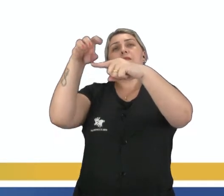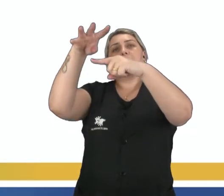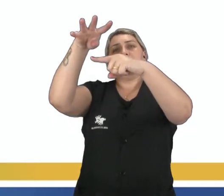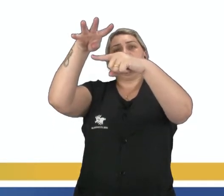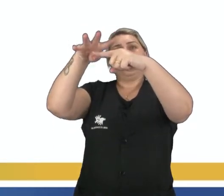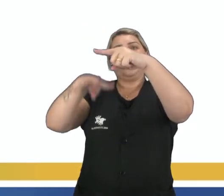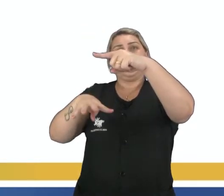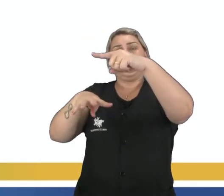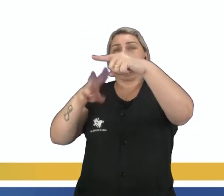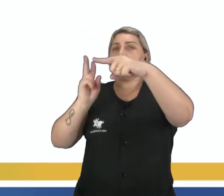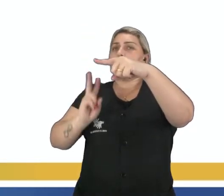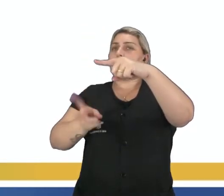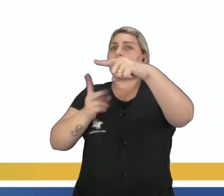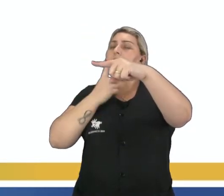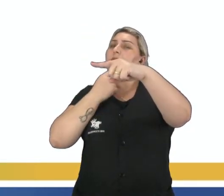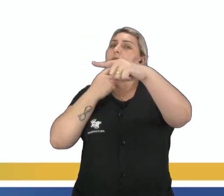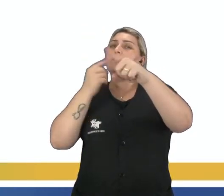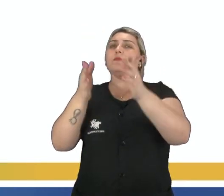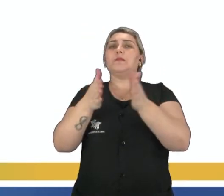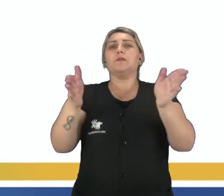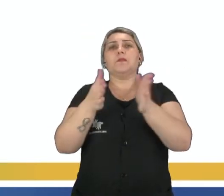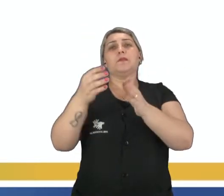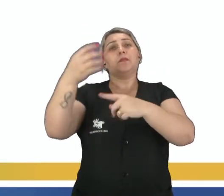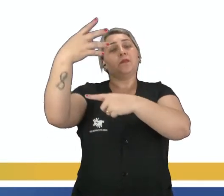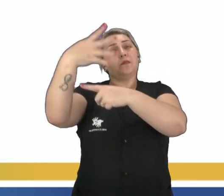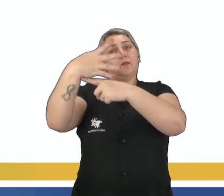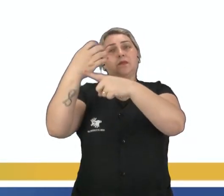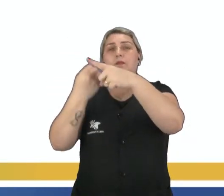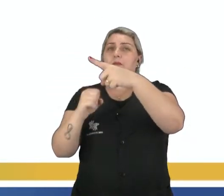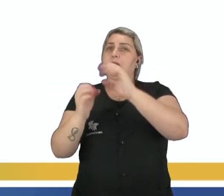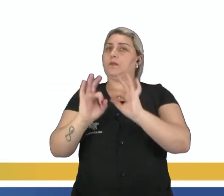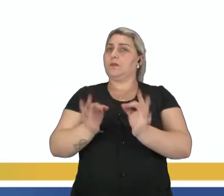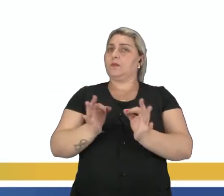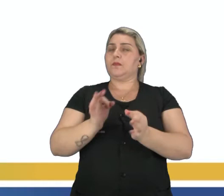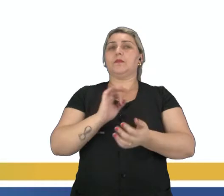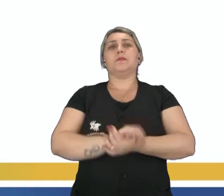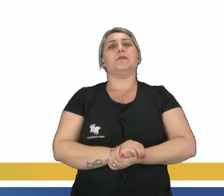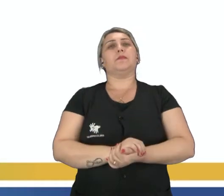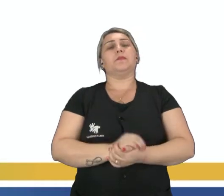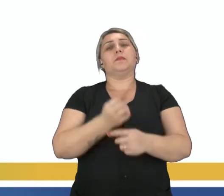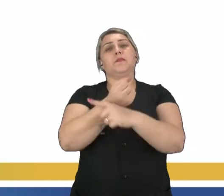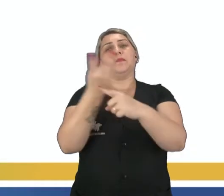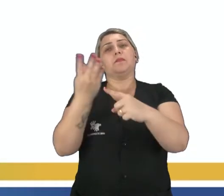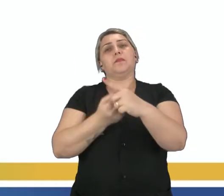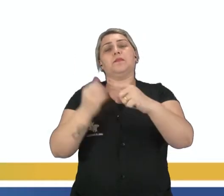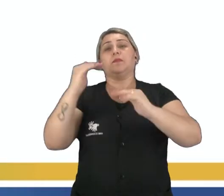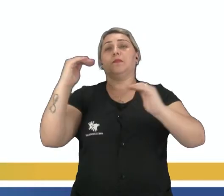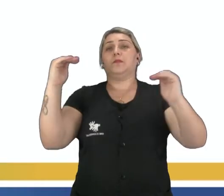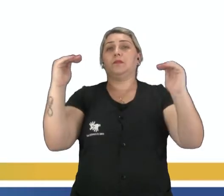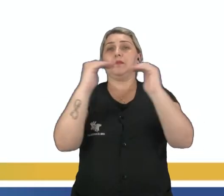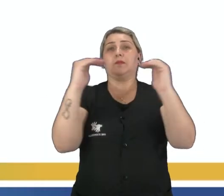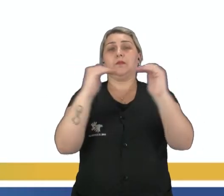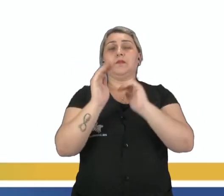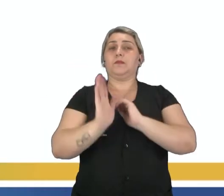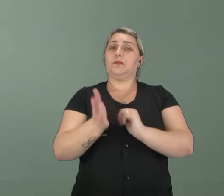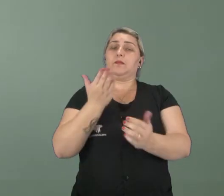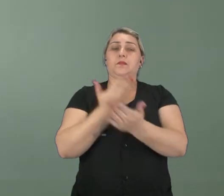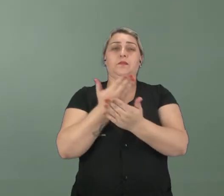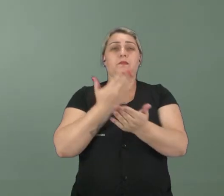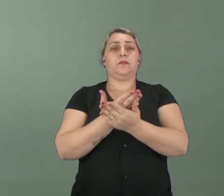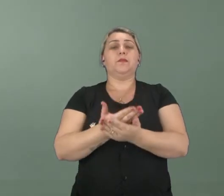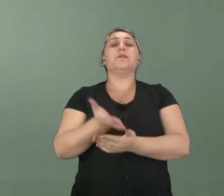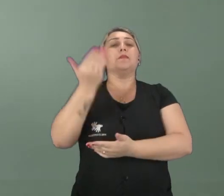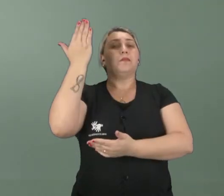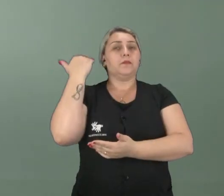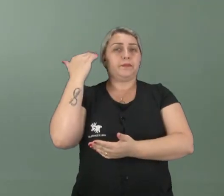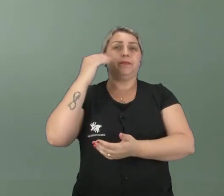representação de vermelho está o mesmo tamanho, só que 4 partes. Certinho? Então, isso são frações equivalentes que vocês tiveram uma aula anterior